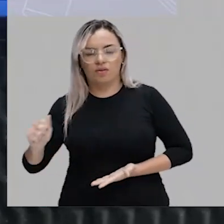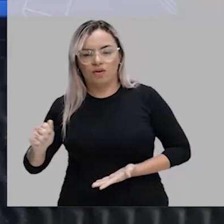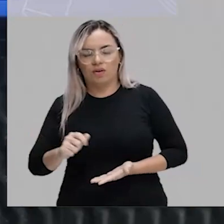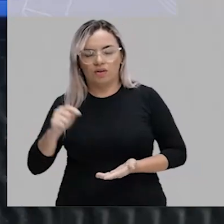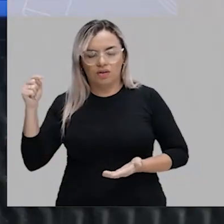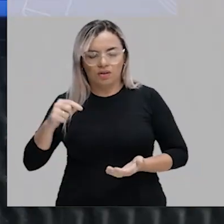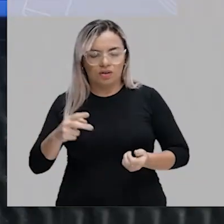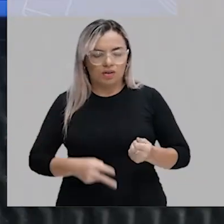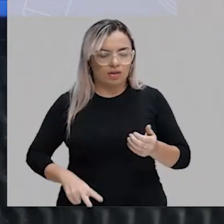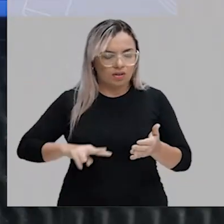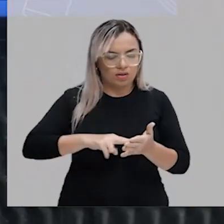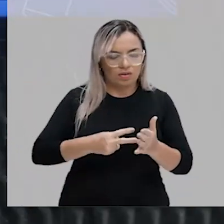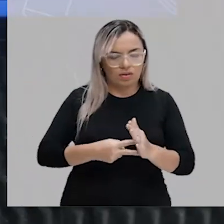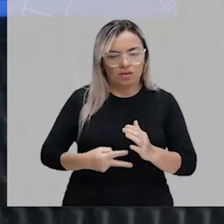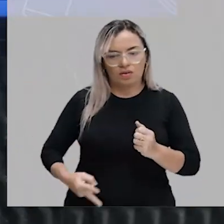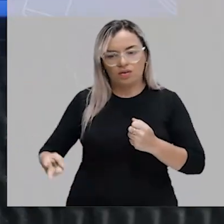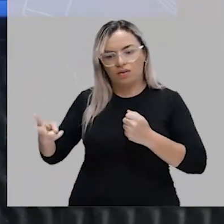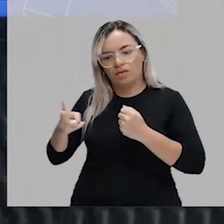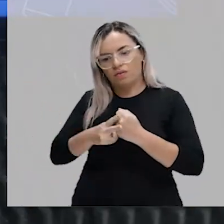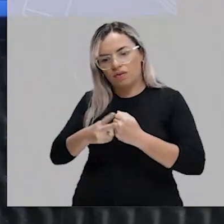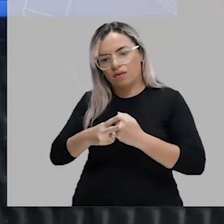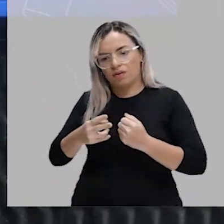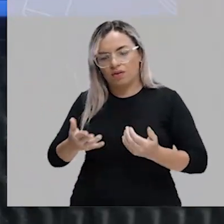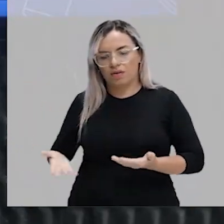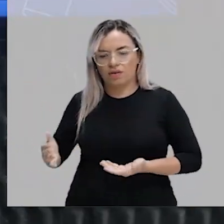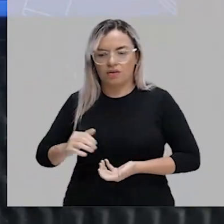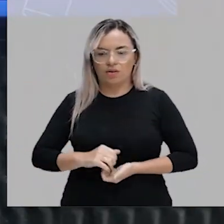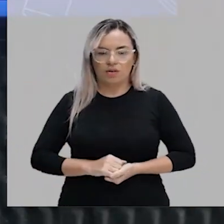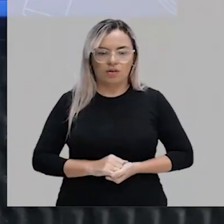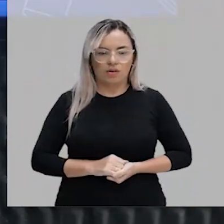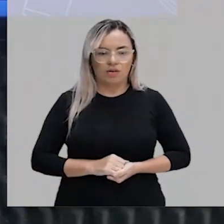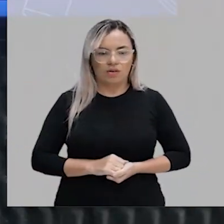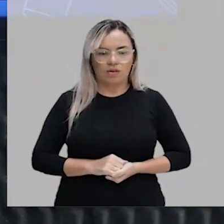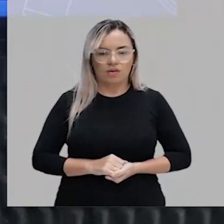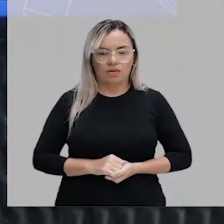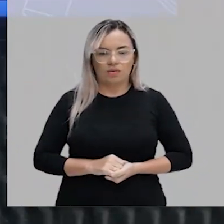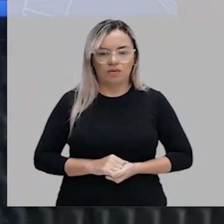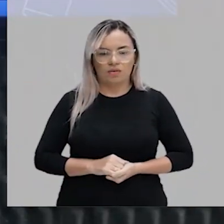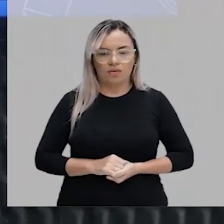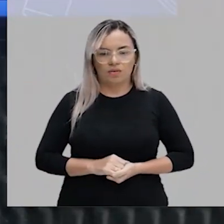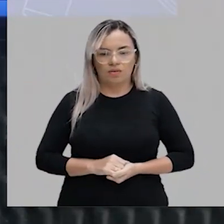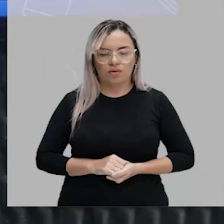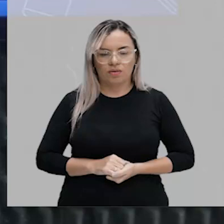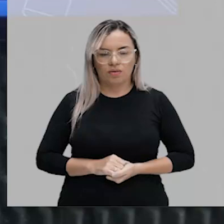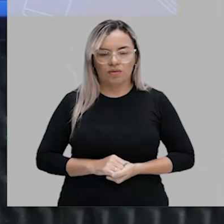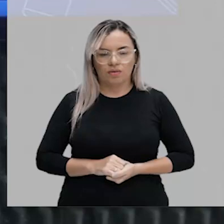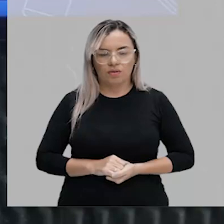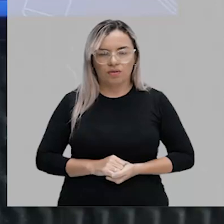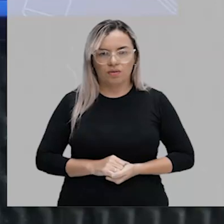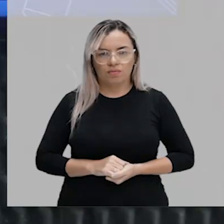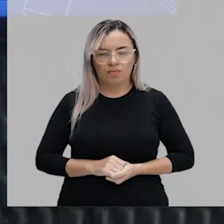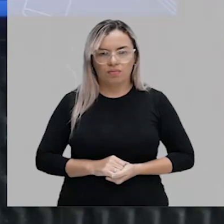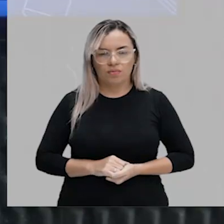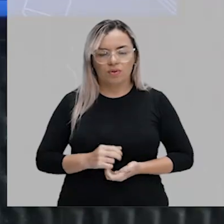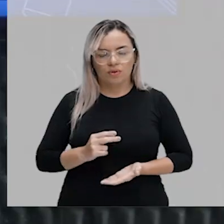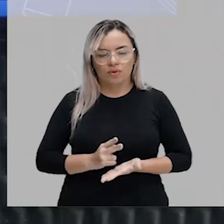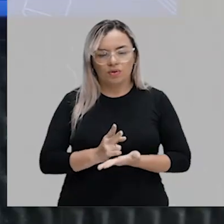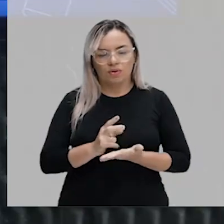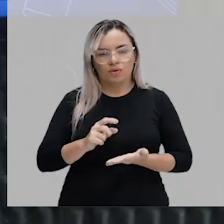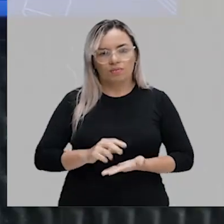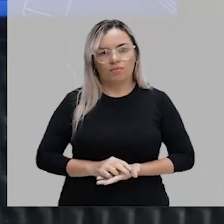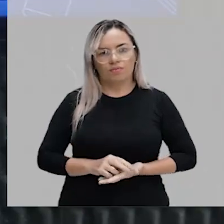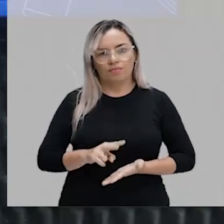pronuncia quase como um B, va, tá bom? Eu necessito descansar. Eu